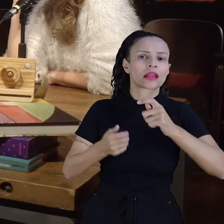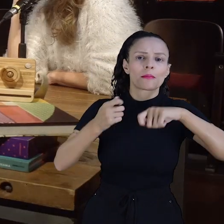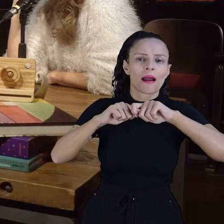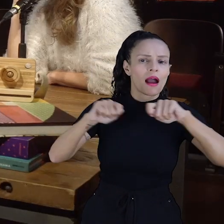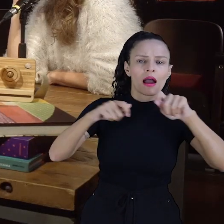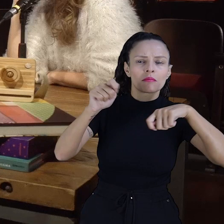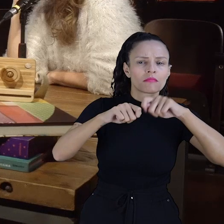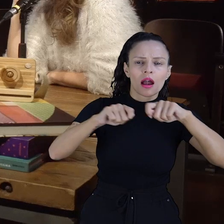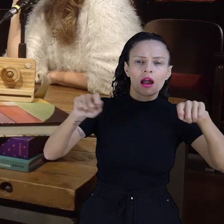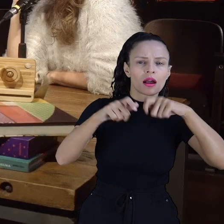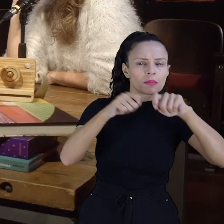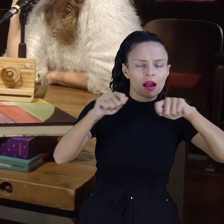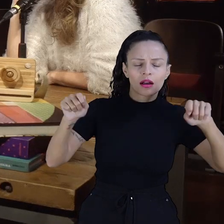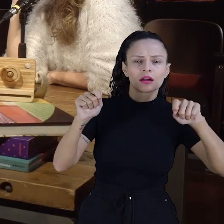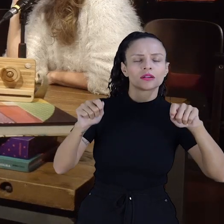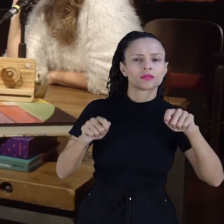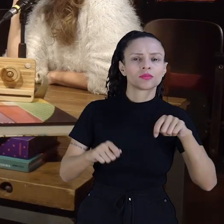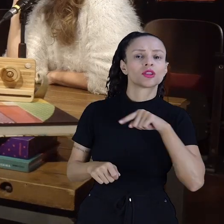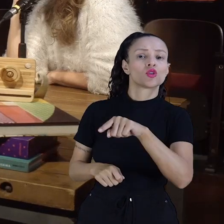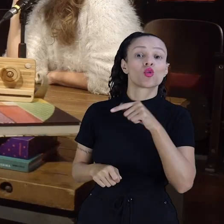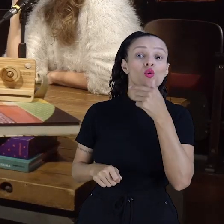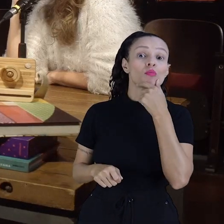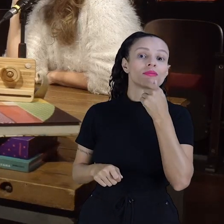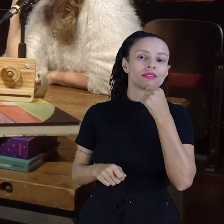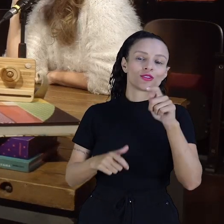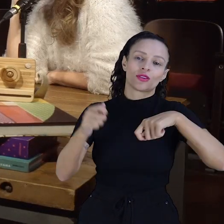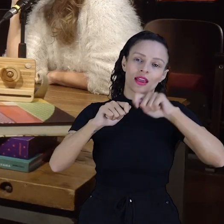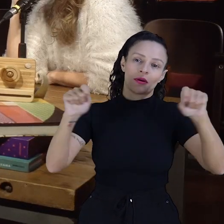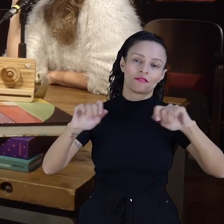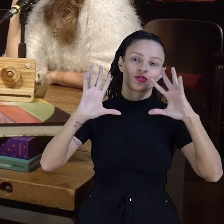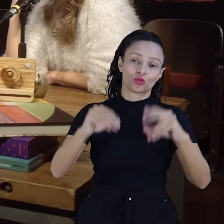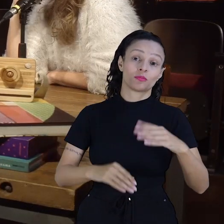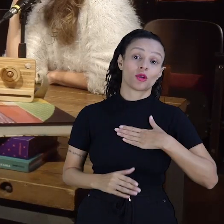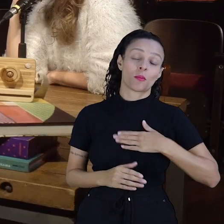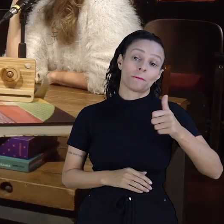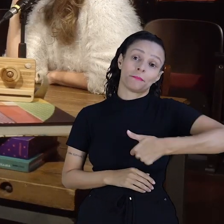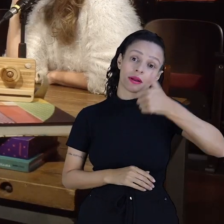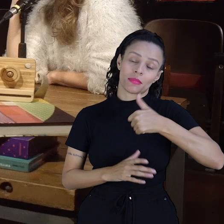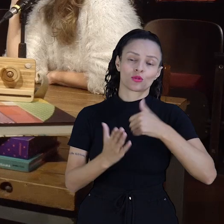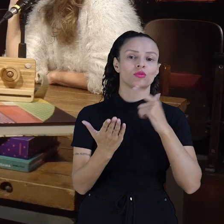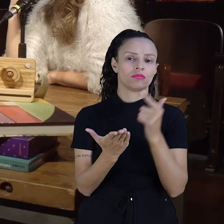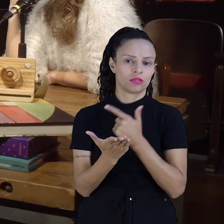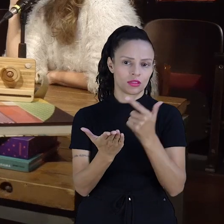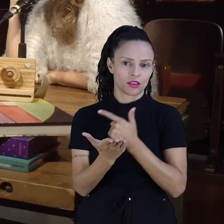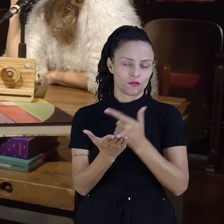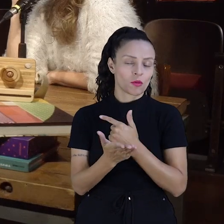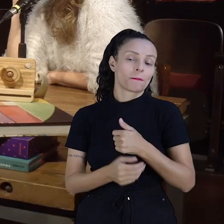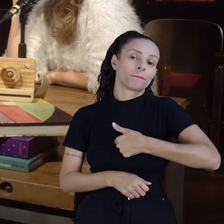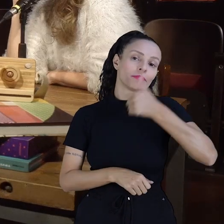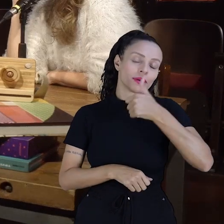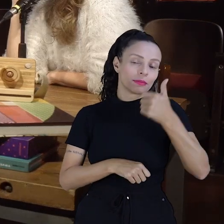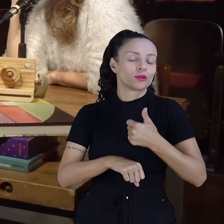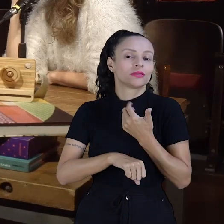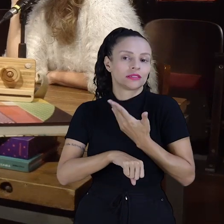de amarrar. E aí veio o menino que amarrava tudo. Um primeiro livro, assim, meu primeiro